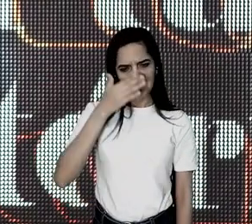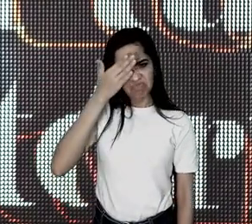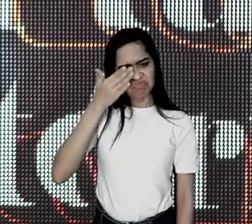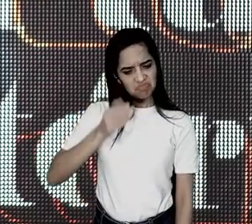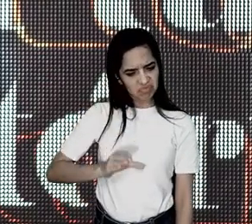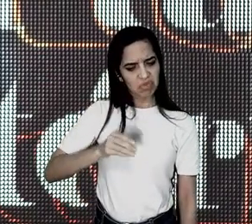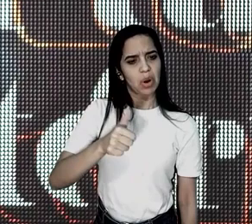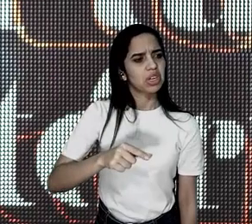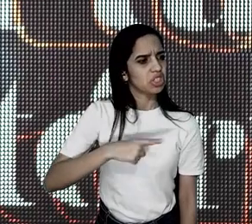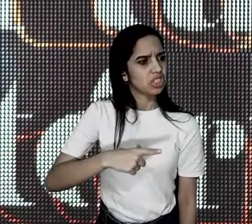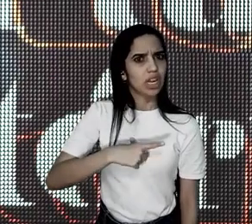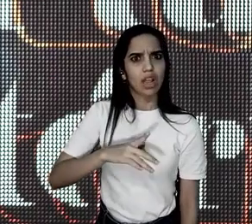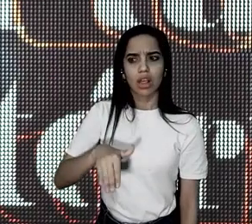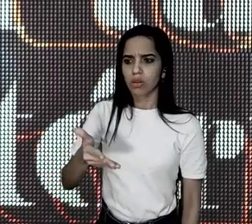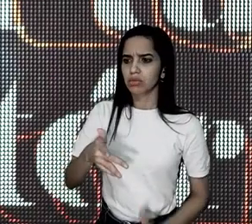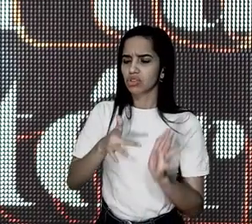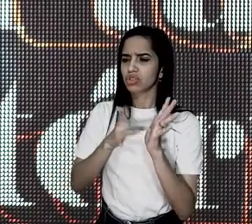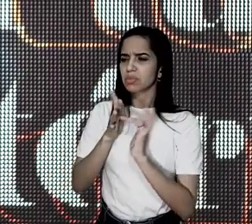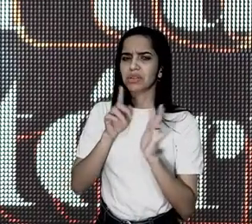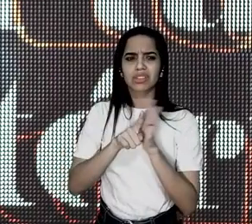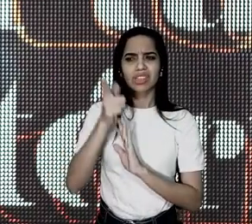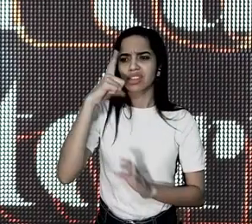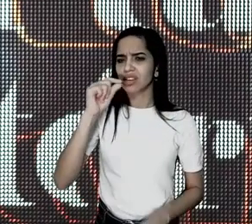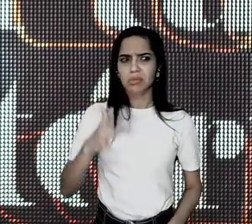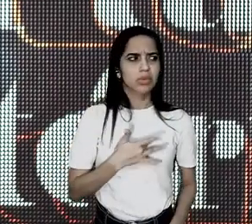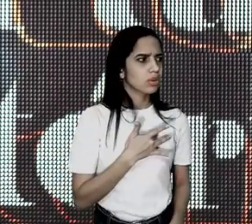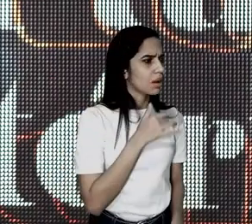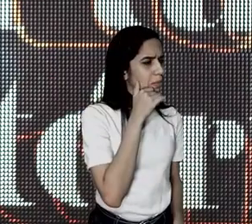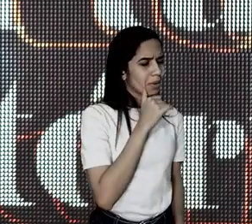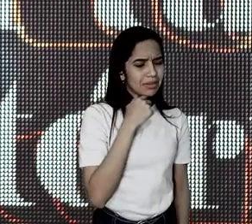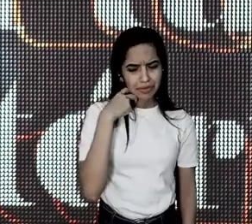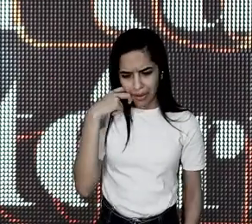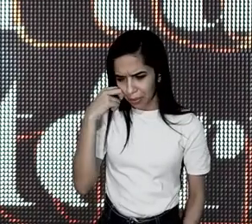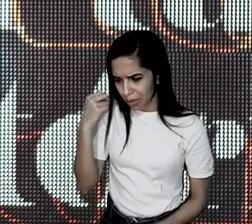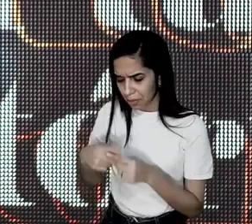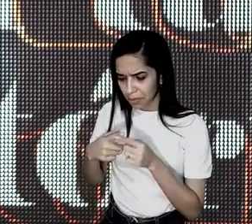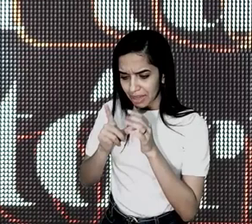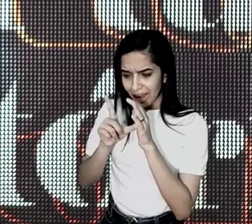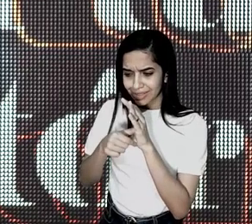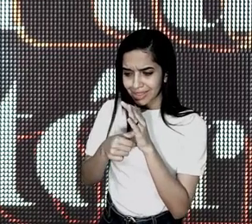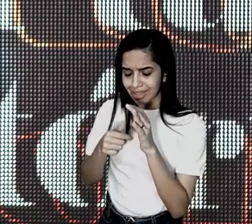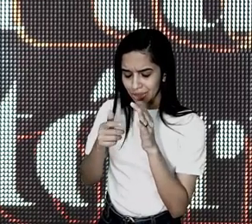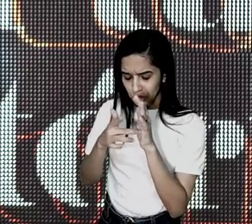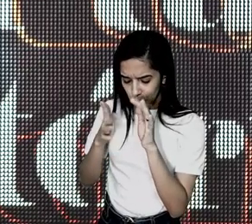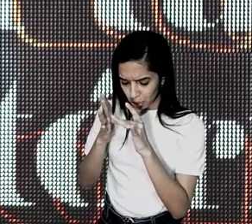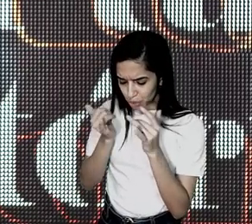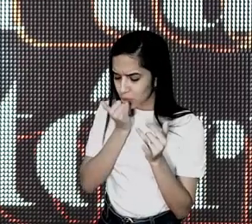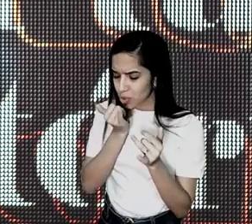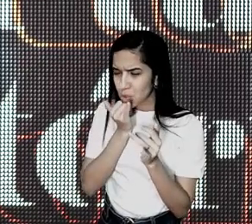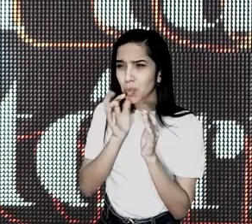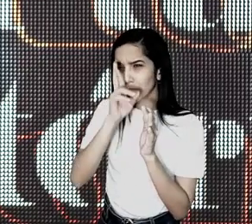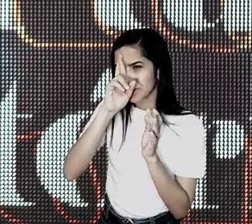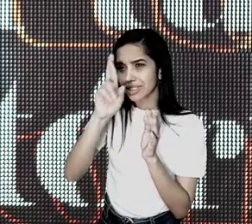quando Jesus pergunta, quem me tocou? Diante da multidão, ela envergonhada por estar atrasando Jesus.